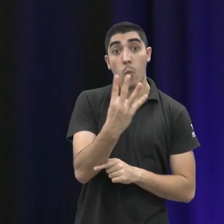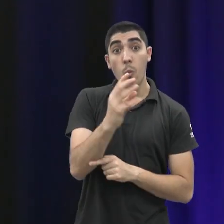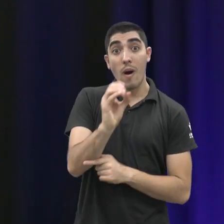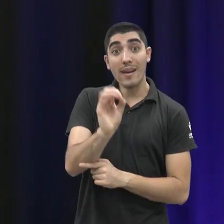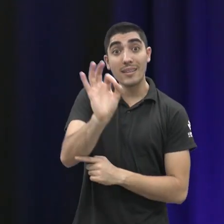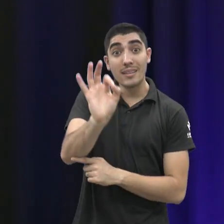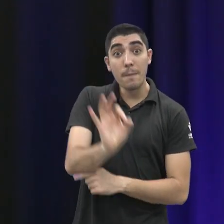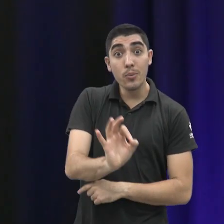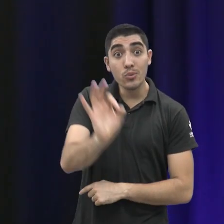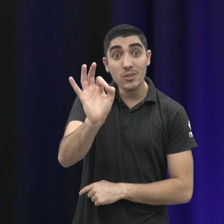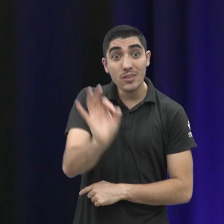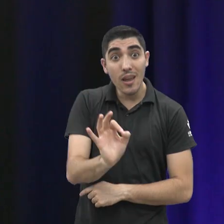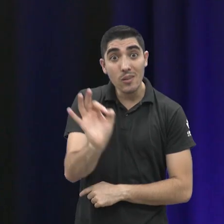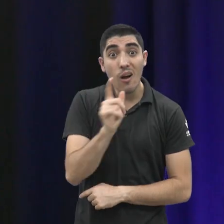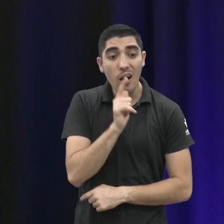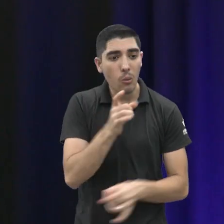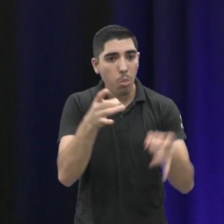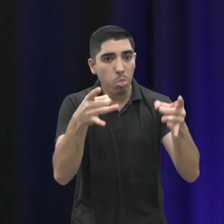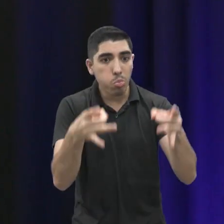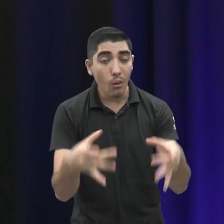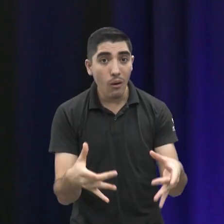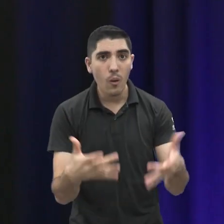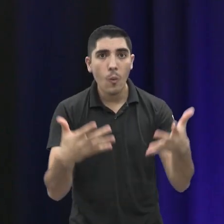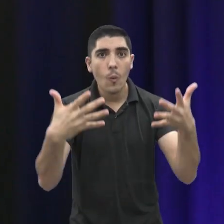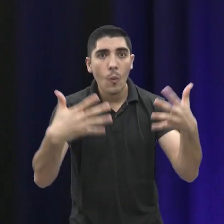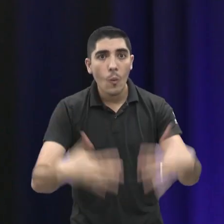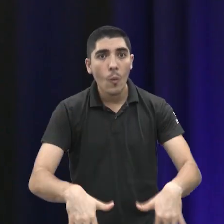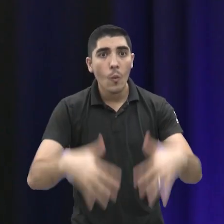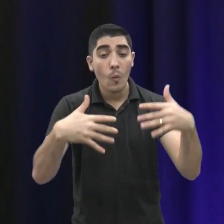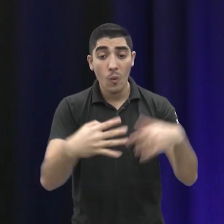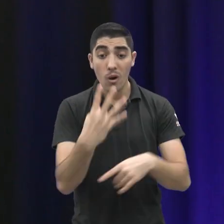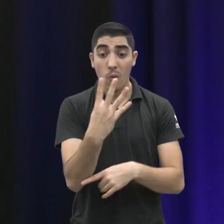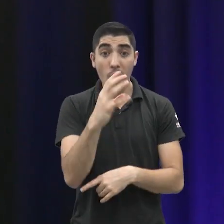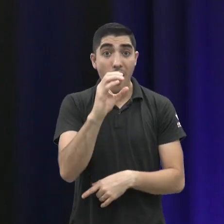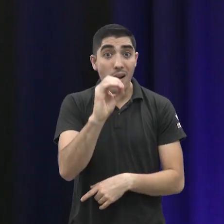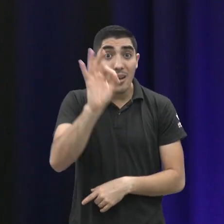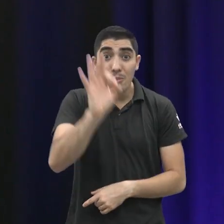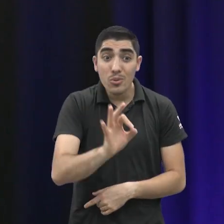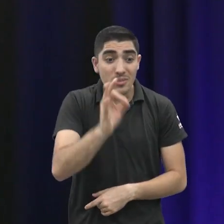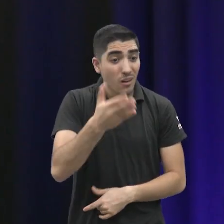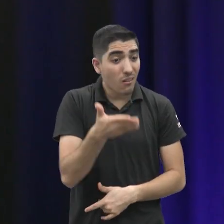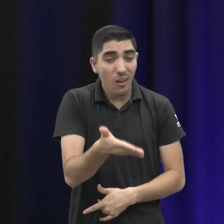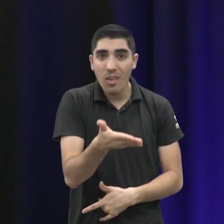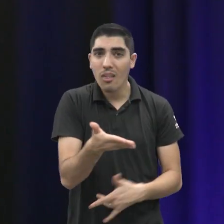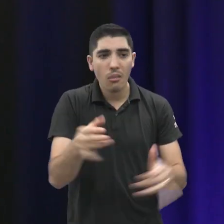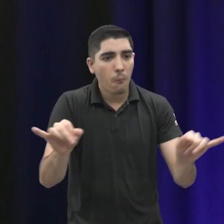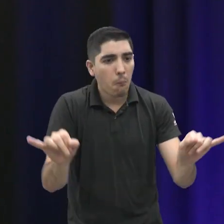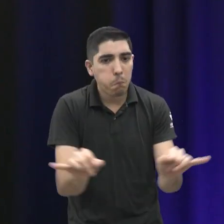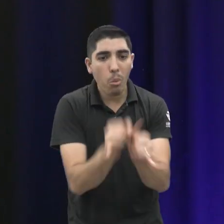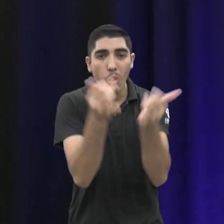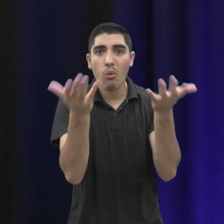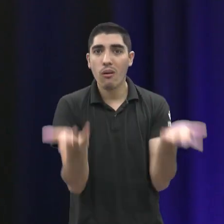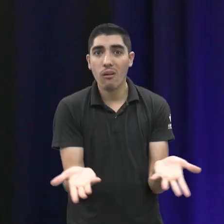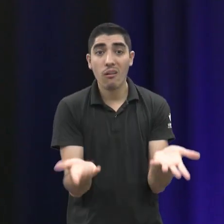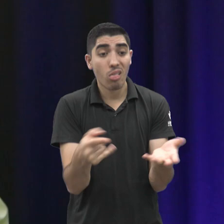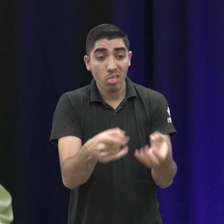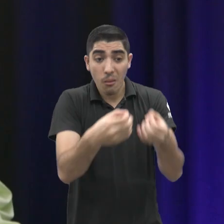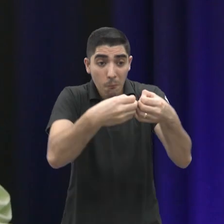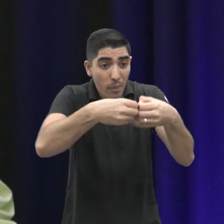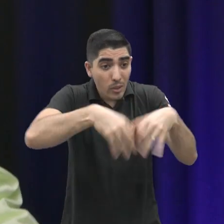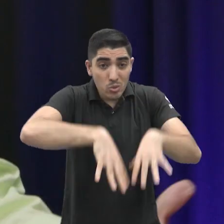para as unidades, né? 40%. É muita coisa. É um desperdício enorme de um recurso que